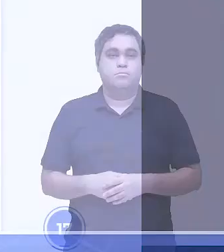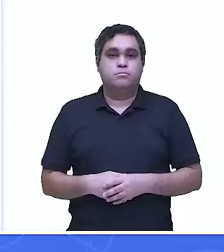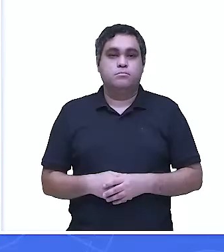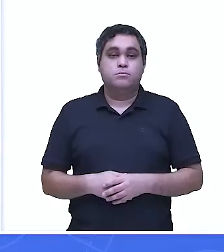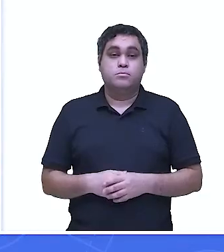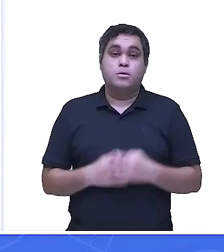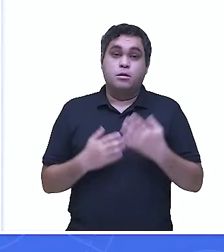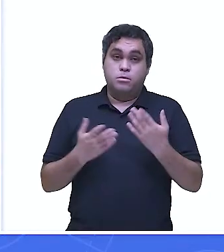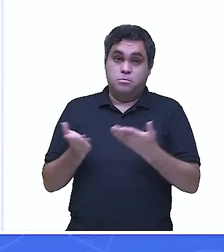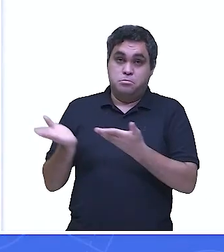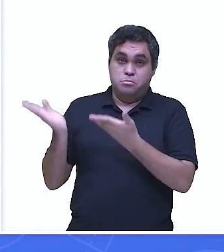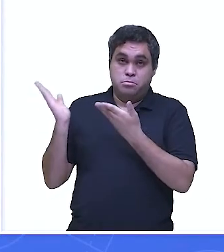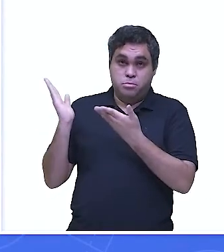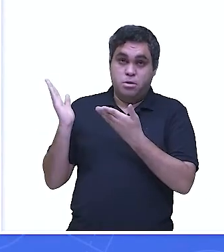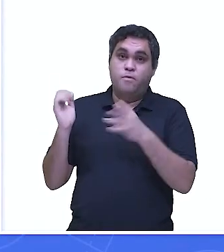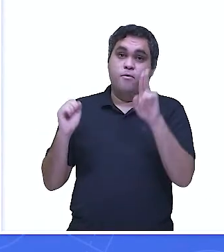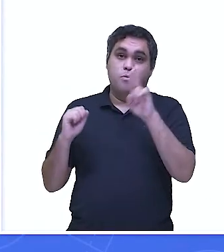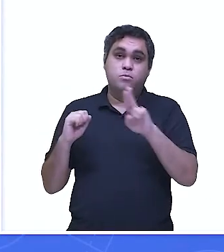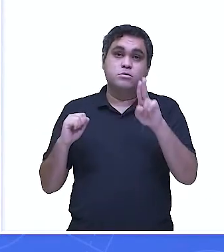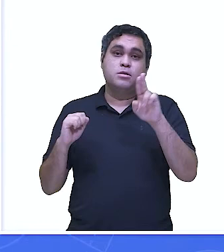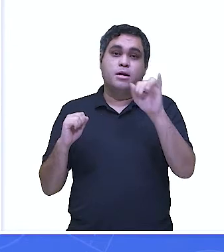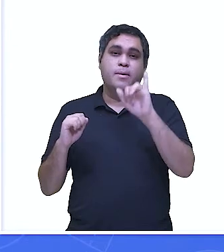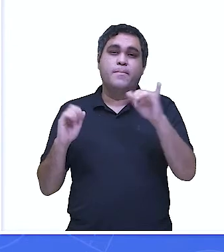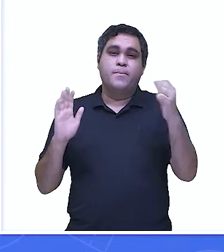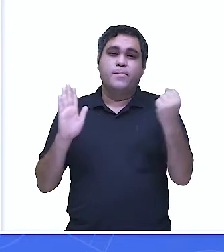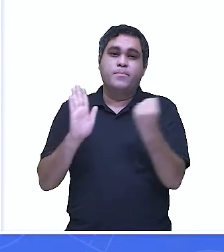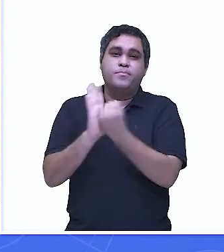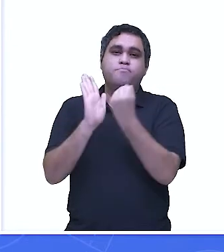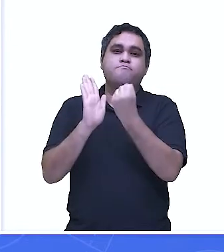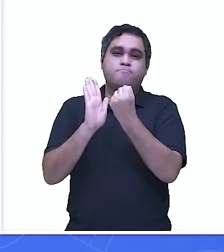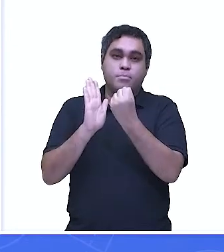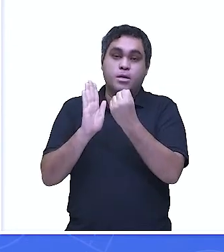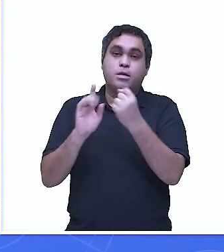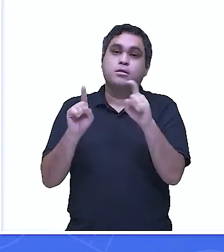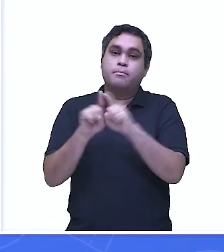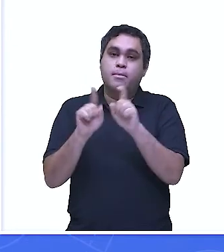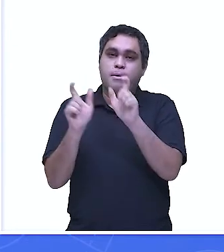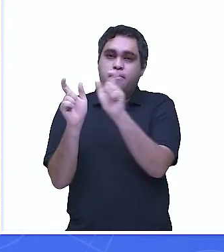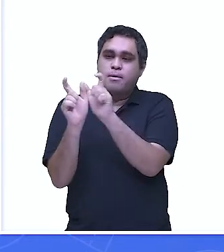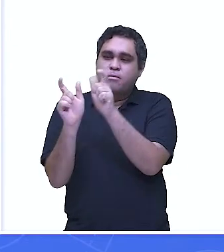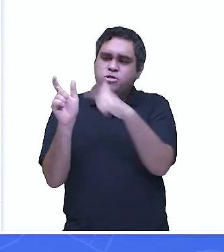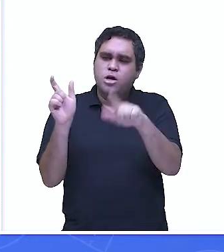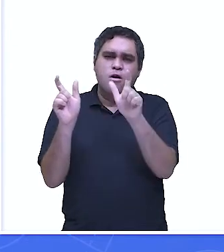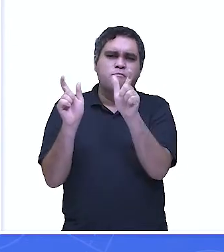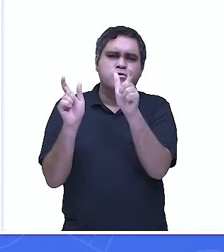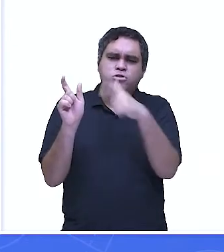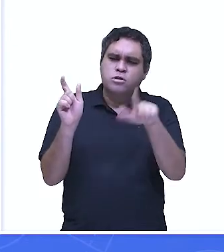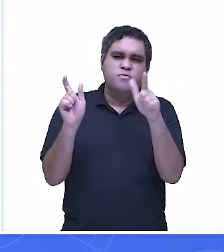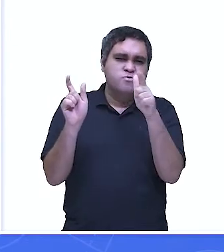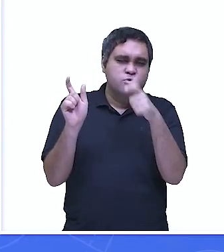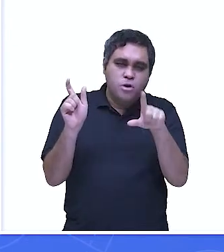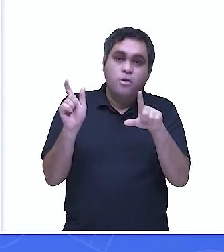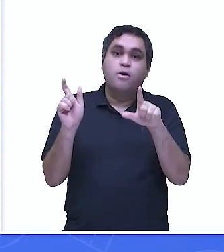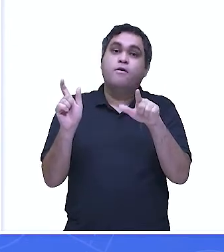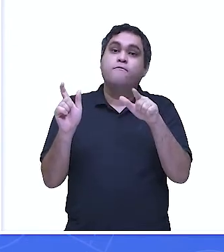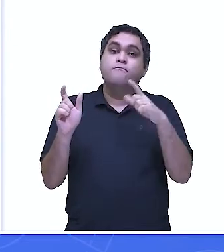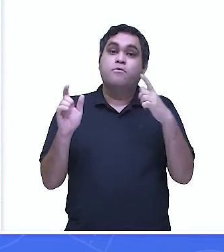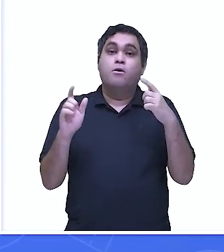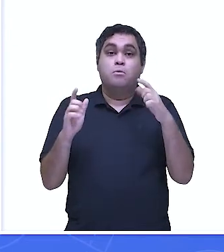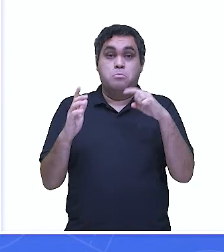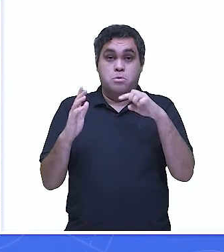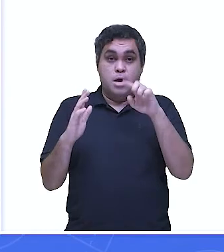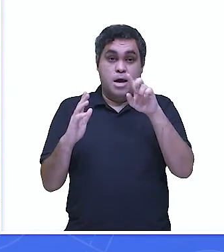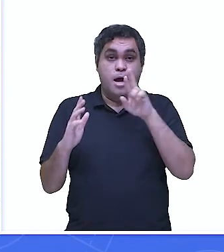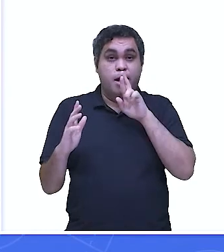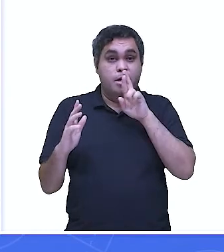Então, vocês vão utilizar as marcas tipográficas e palavras repetidas, né? E vão marcar a alternativa que não está